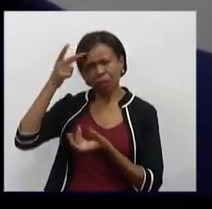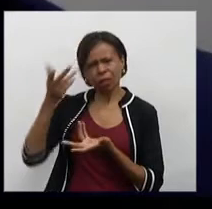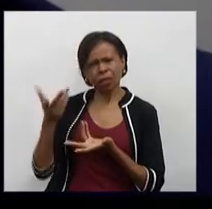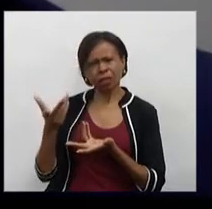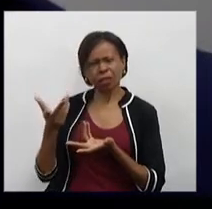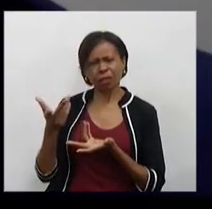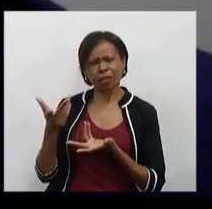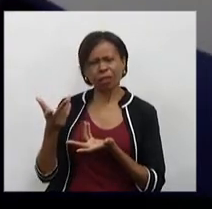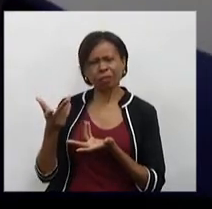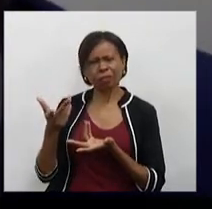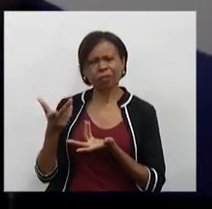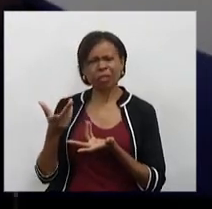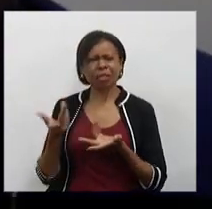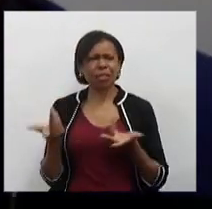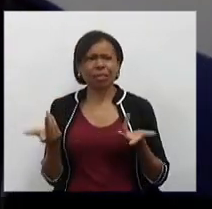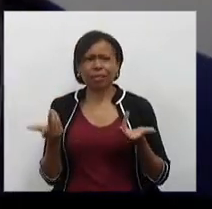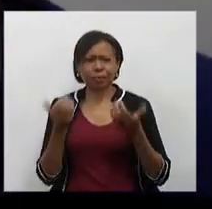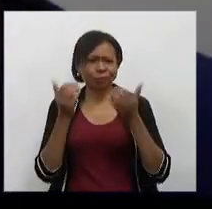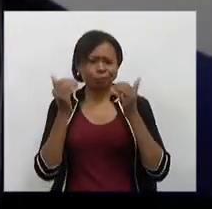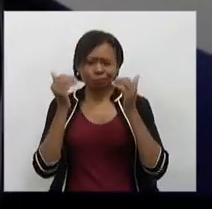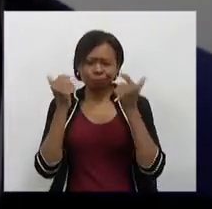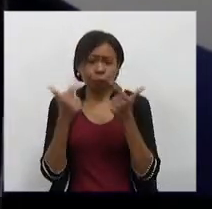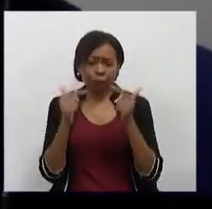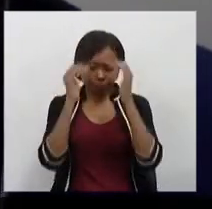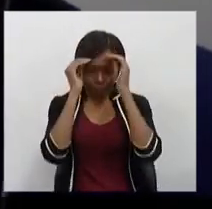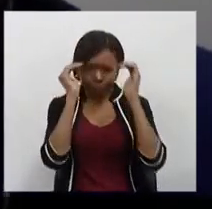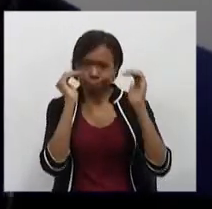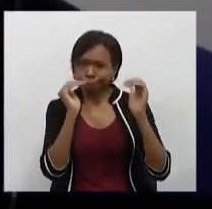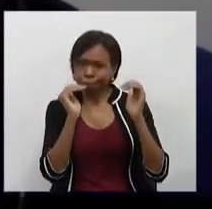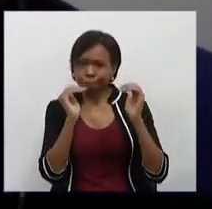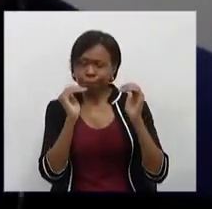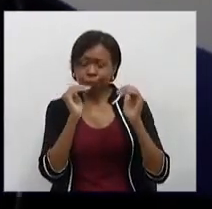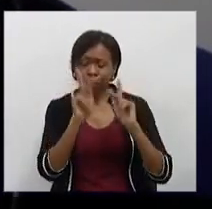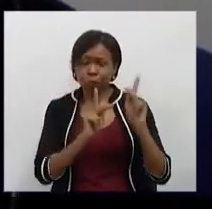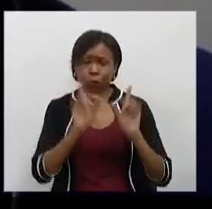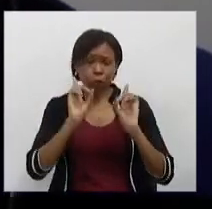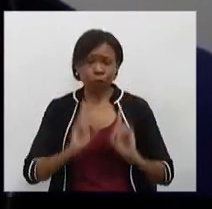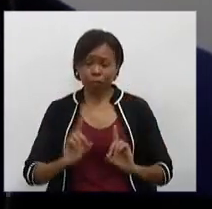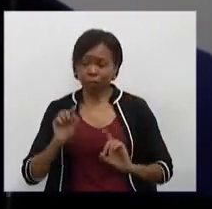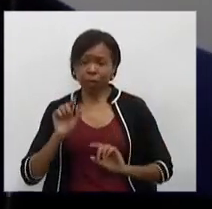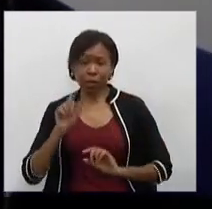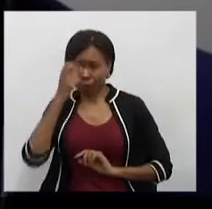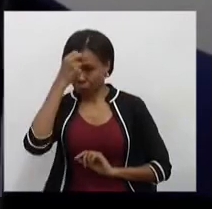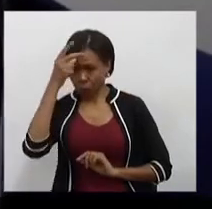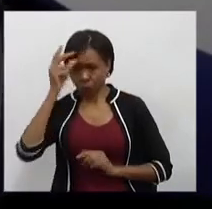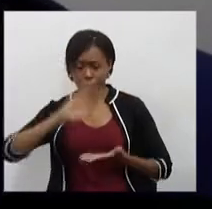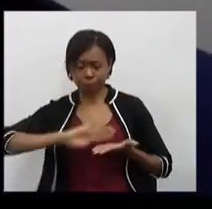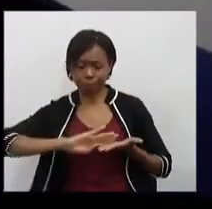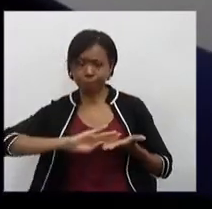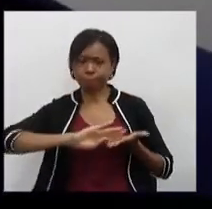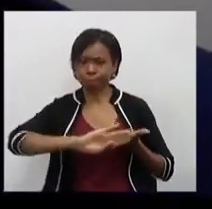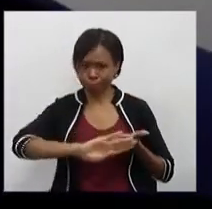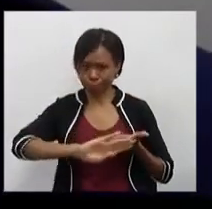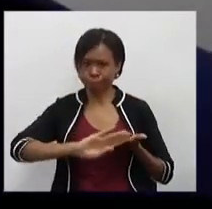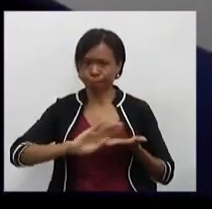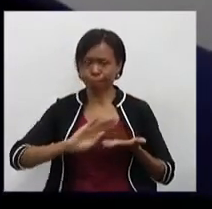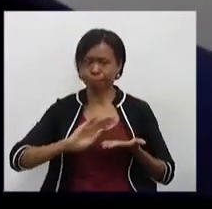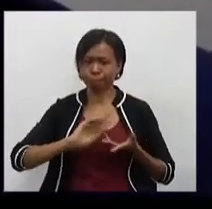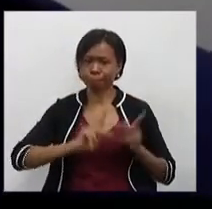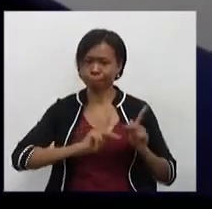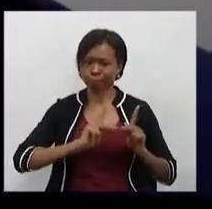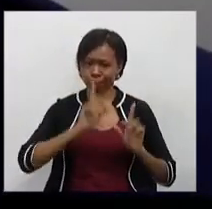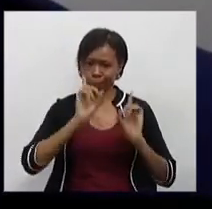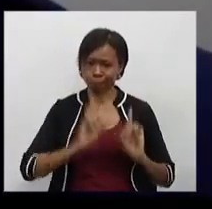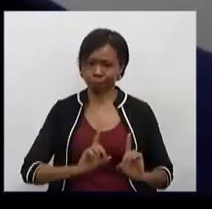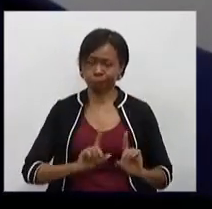colocando a pessoa com deficiência à margem. Não posso deixar de falar aqui da